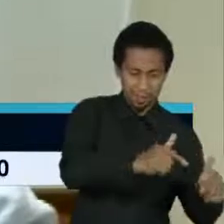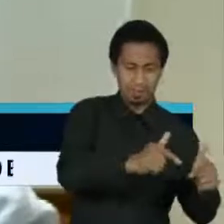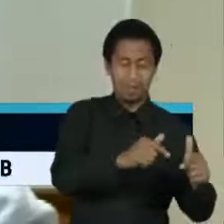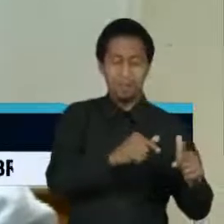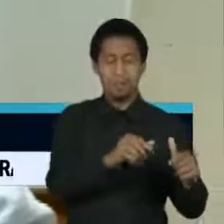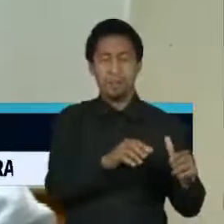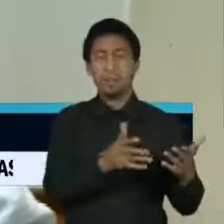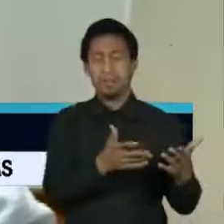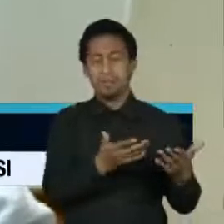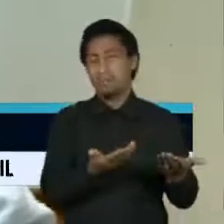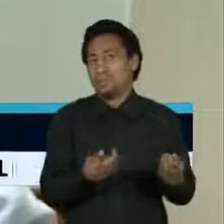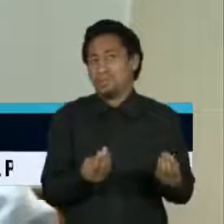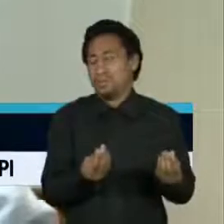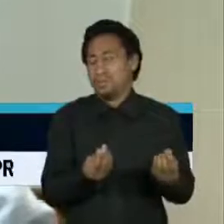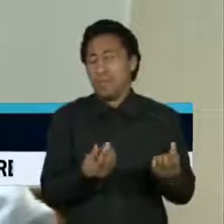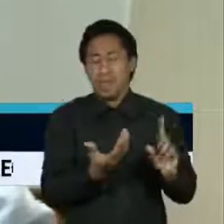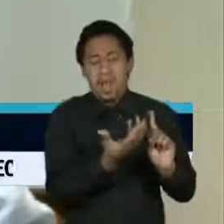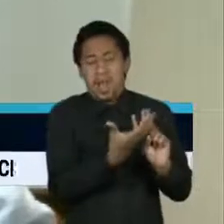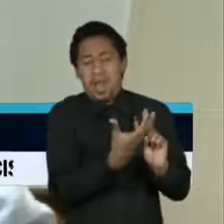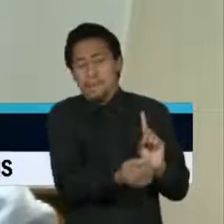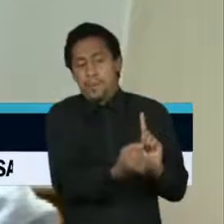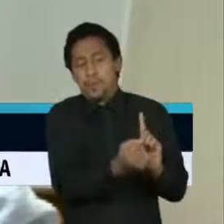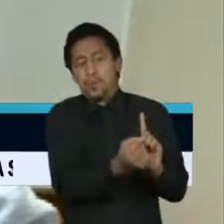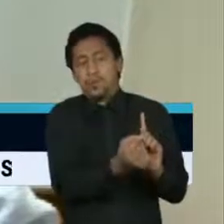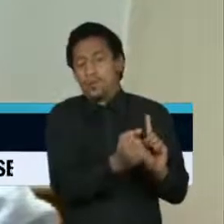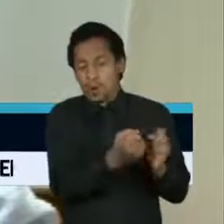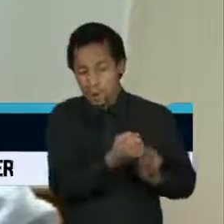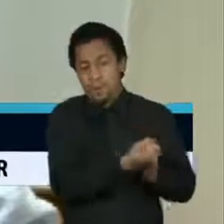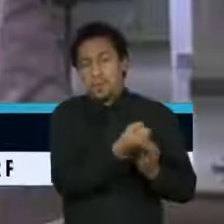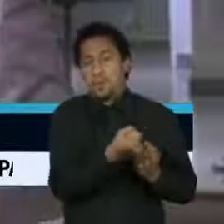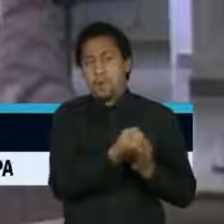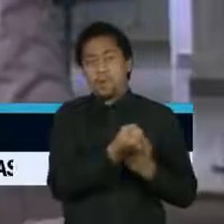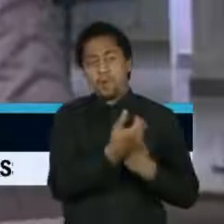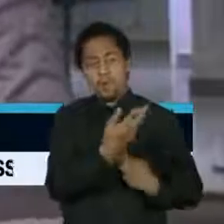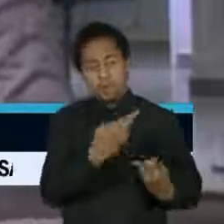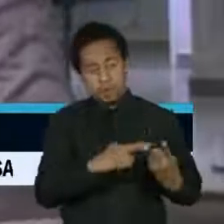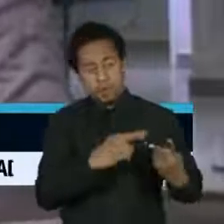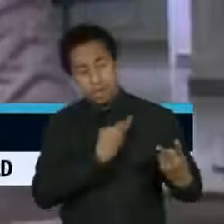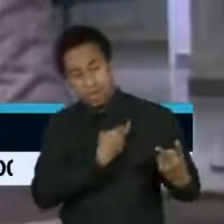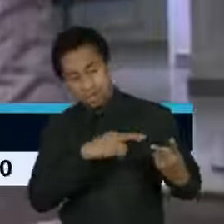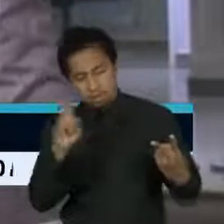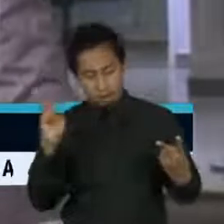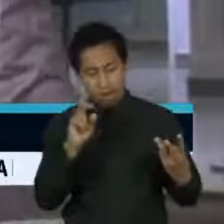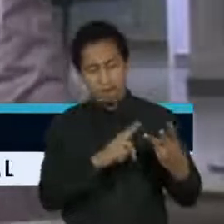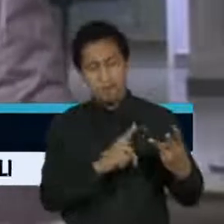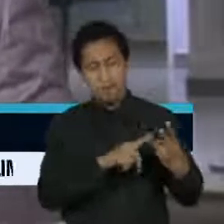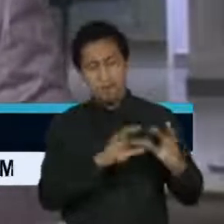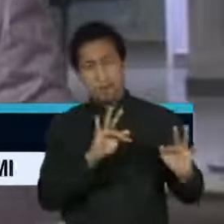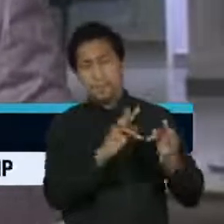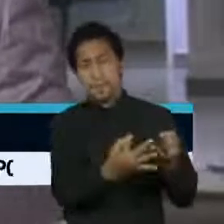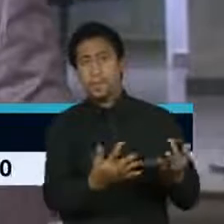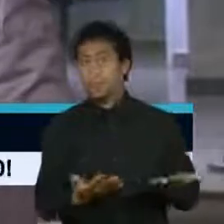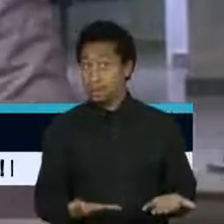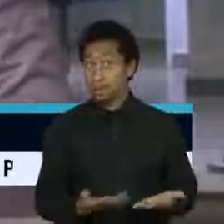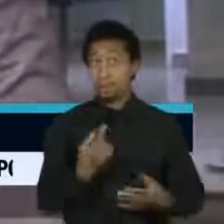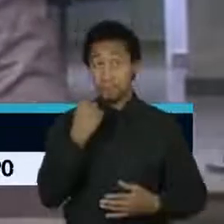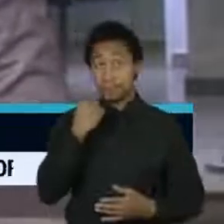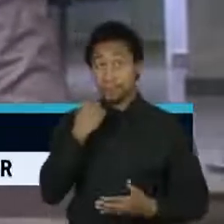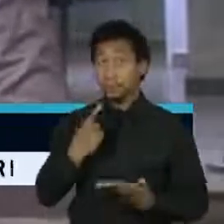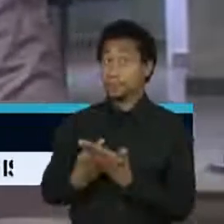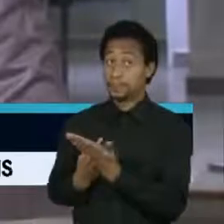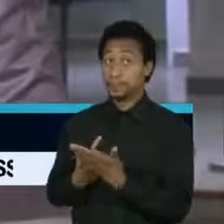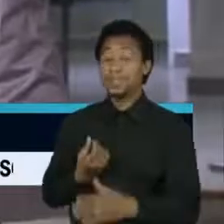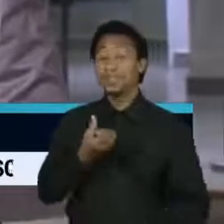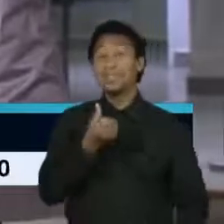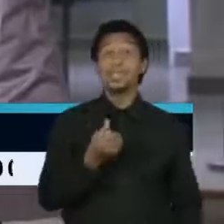como a defesa do aborto da religião e da família atualmente o Brasil tem seis milhões de pessoas com